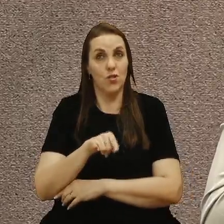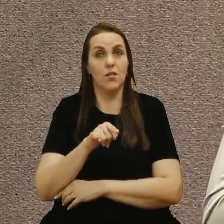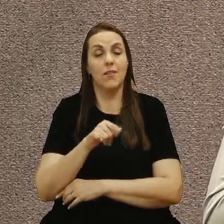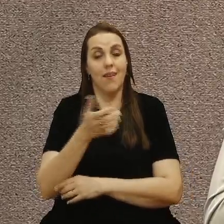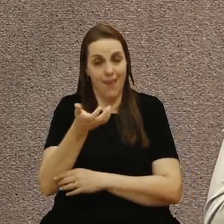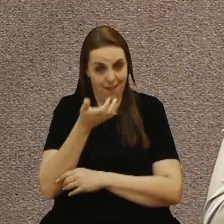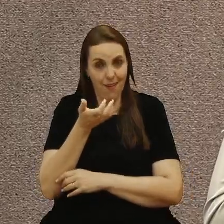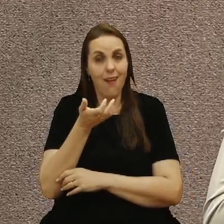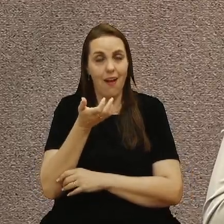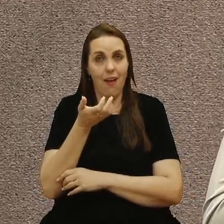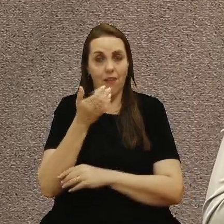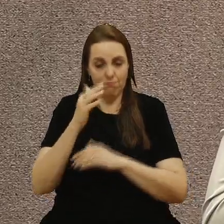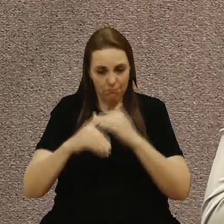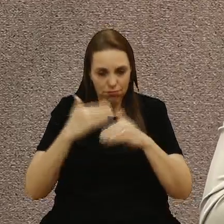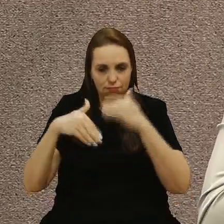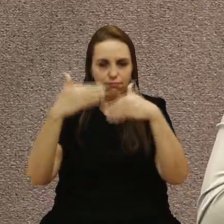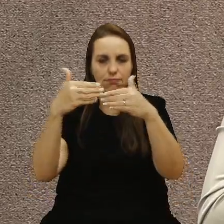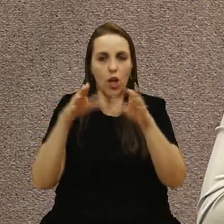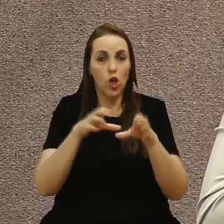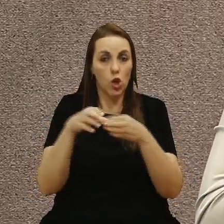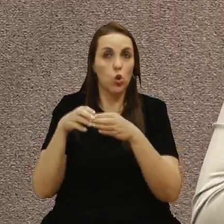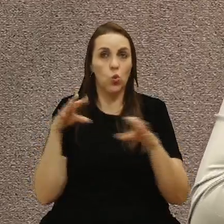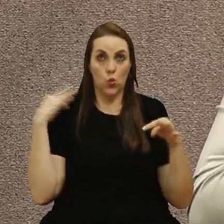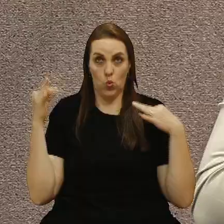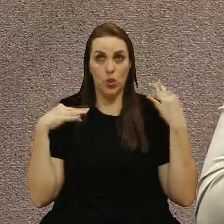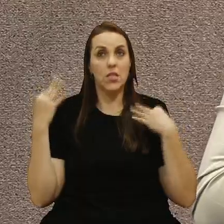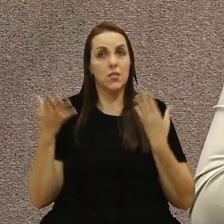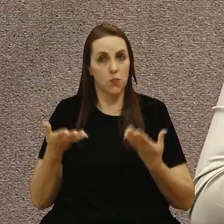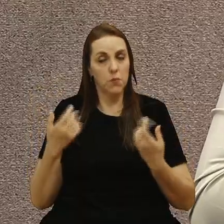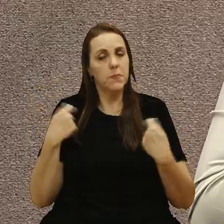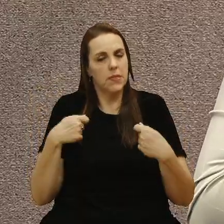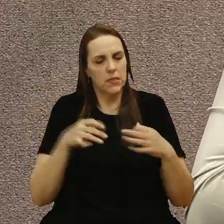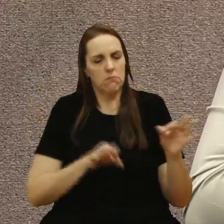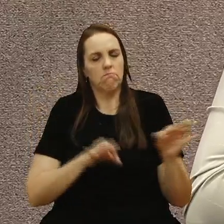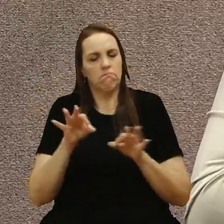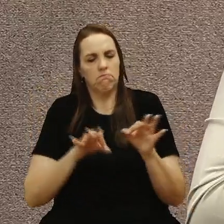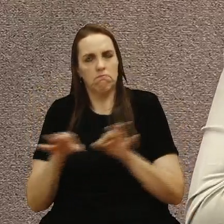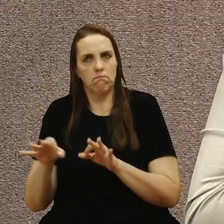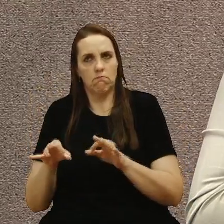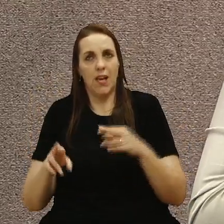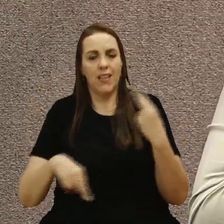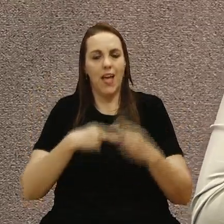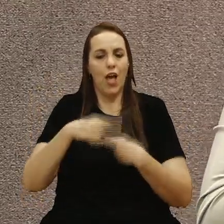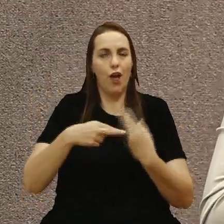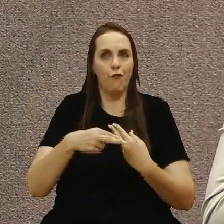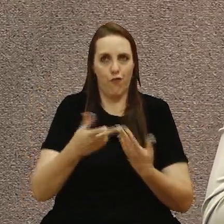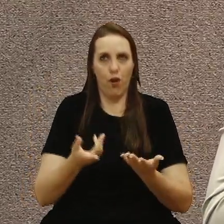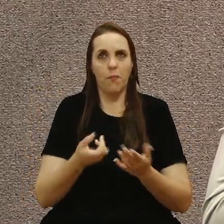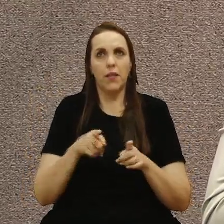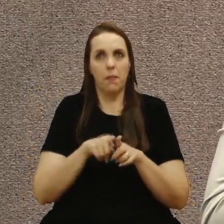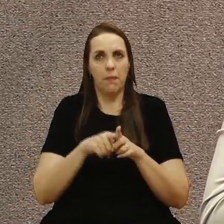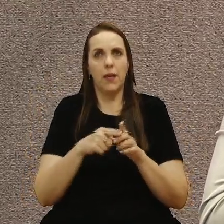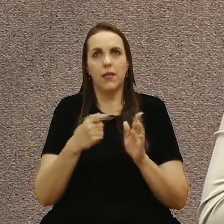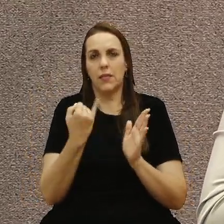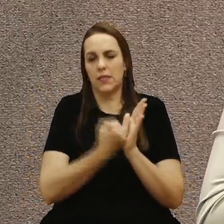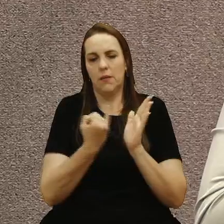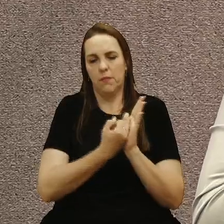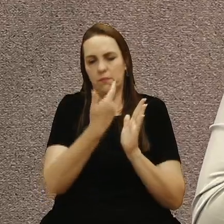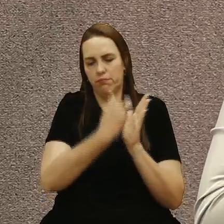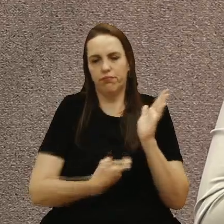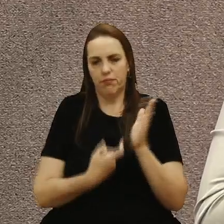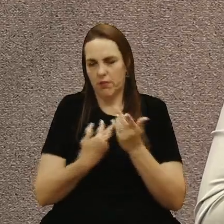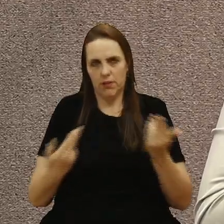passo ao turismo, que nós estamos rumando para isso, até por uma questão de uma reforma tributária, né, que vai atingir a todos nós, e nós sabemos